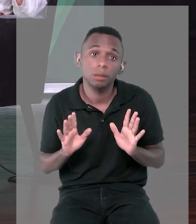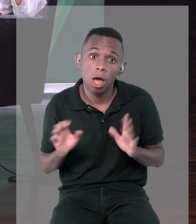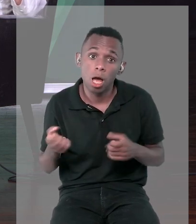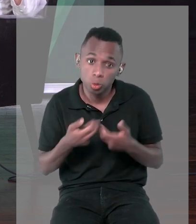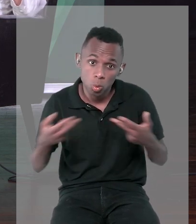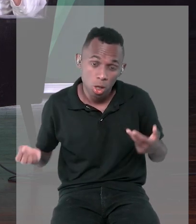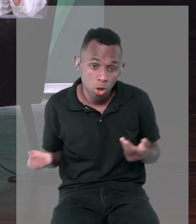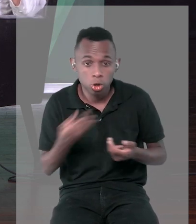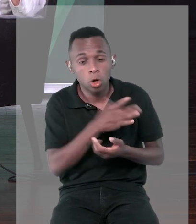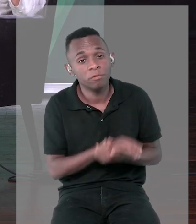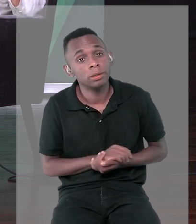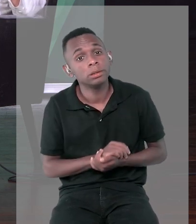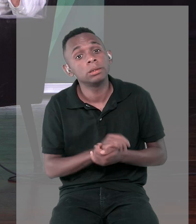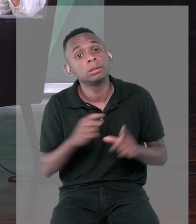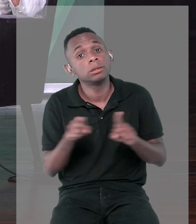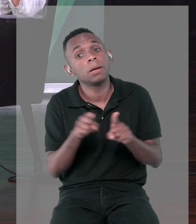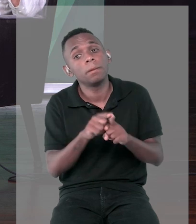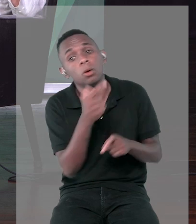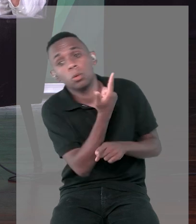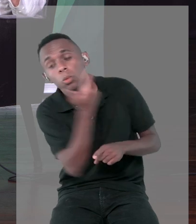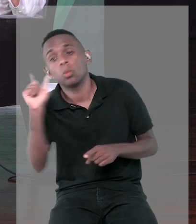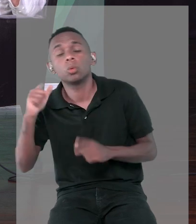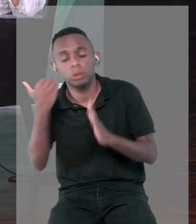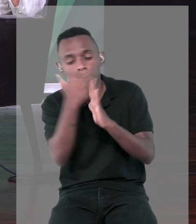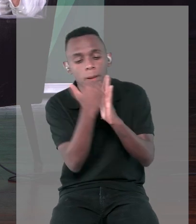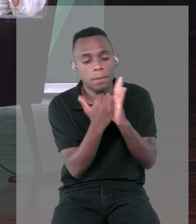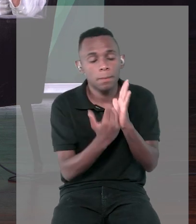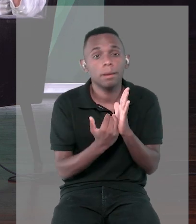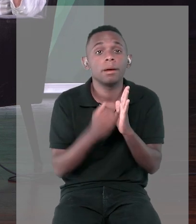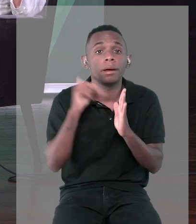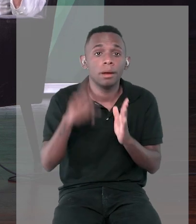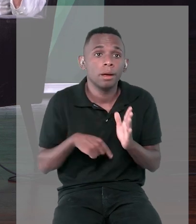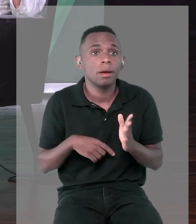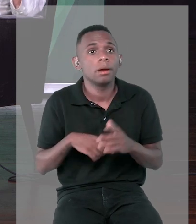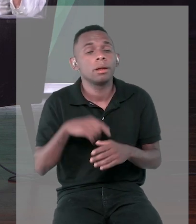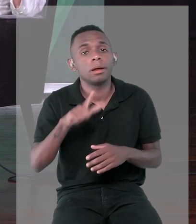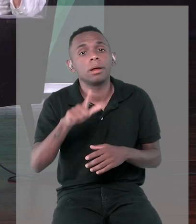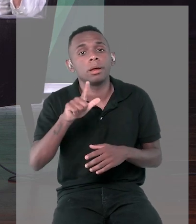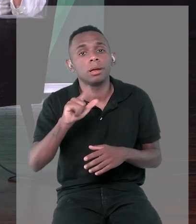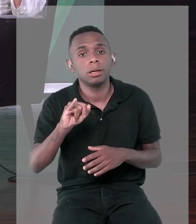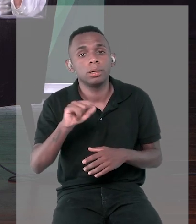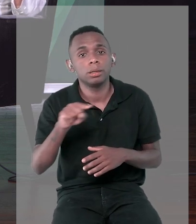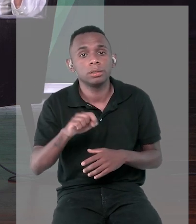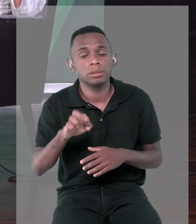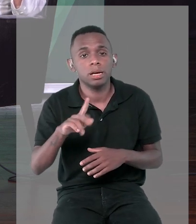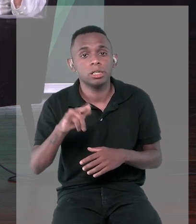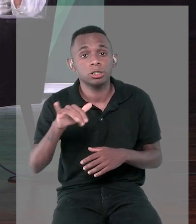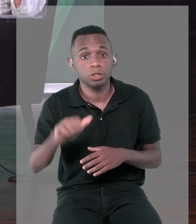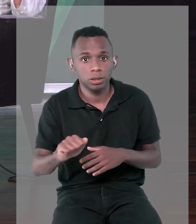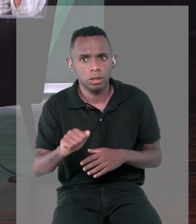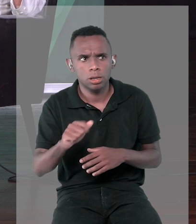inédito. E tem um outro também que saiu num catálogo. Né? Ela era lisérgica. Ela estava